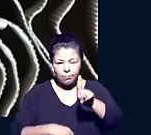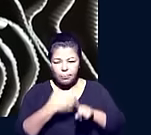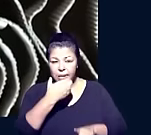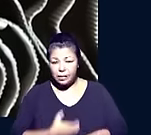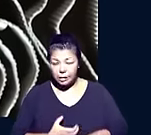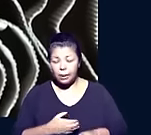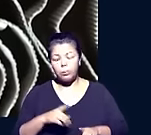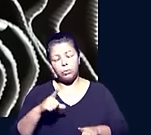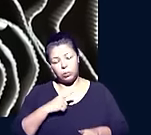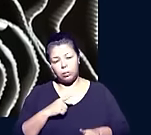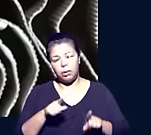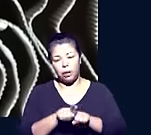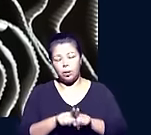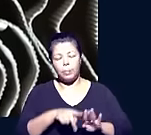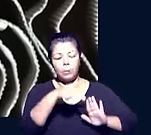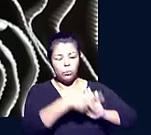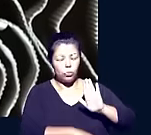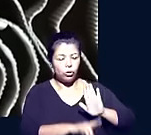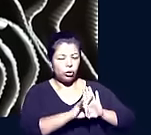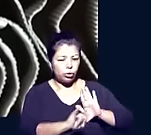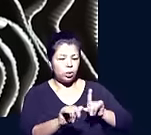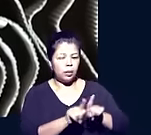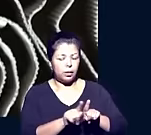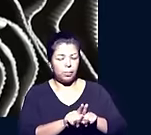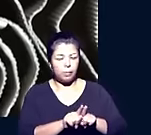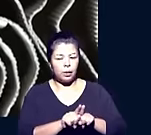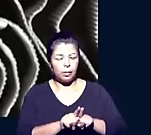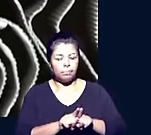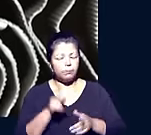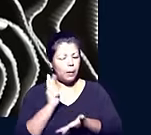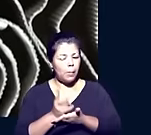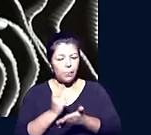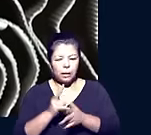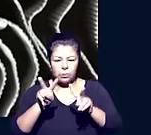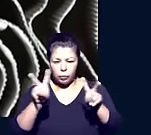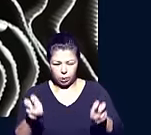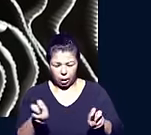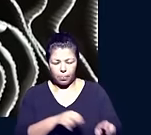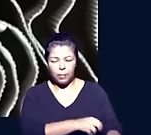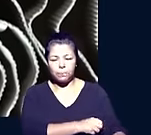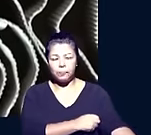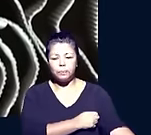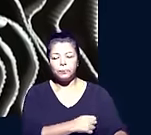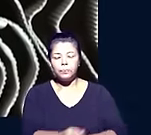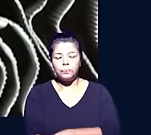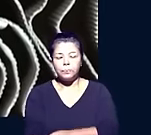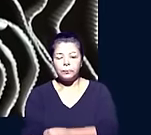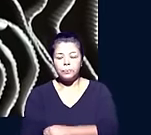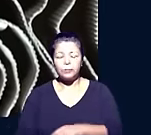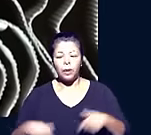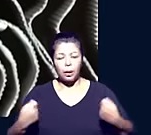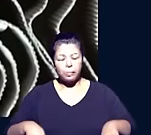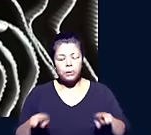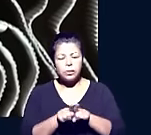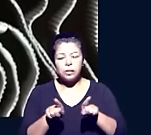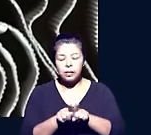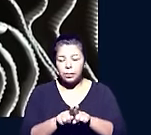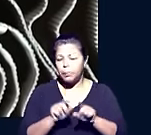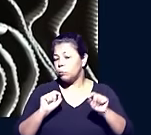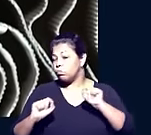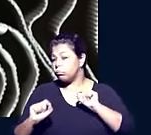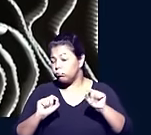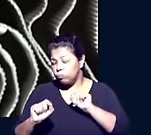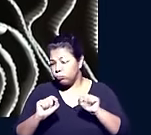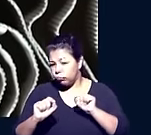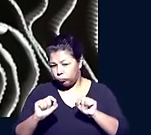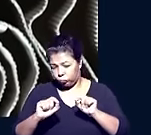do mesmo assunto eu tenho dito e repetido pra imprensa que muitas vezes quer pautar o Legislativo na forma